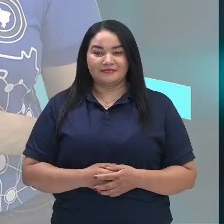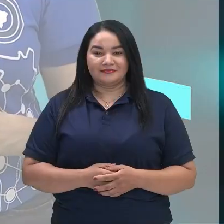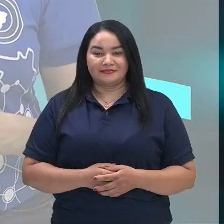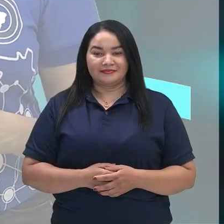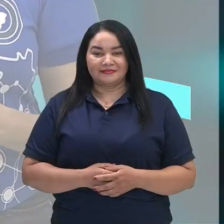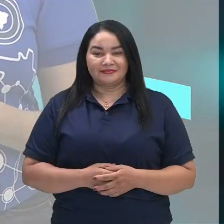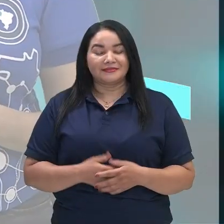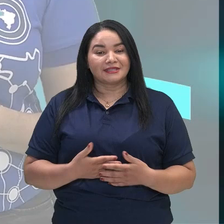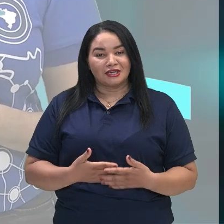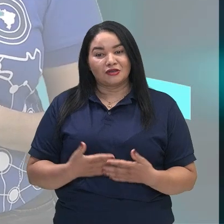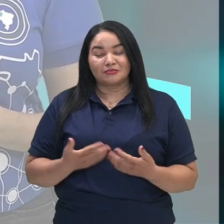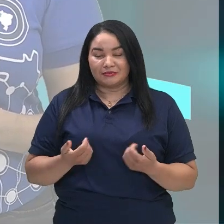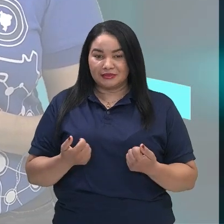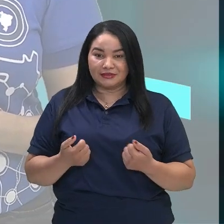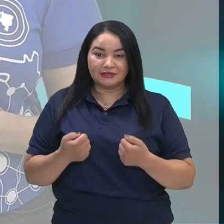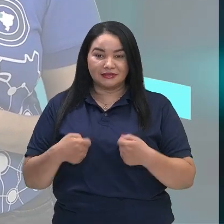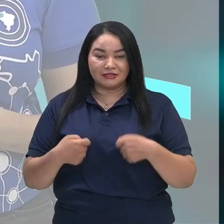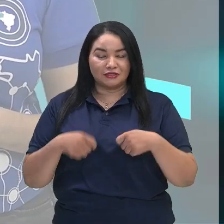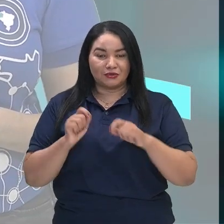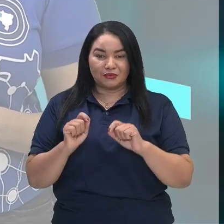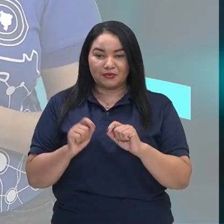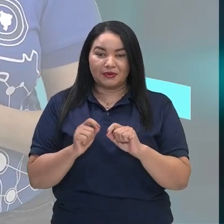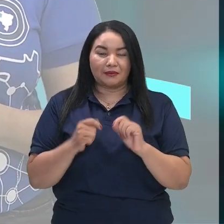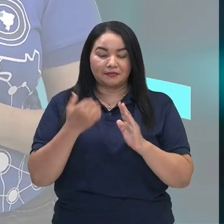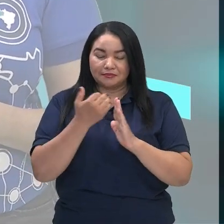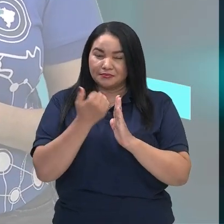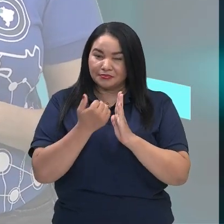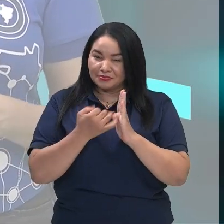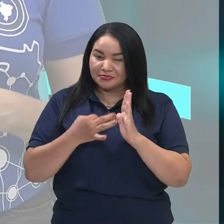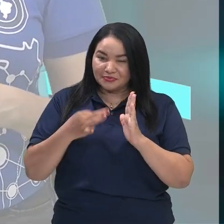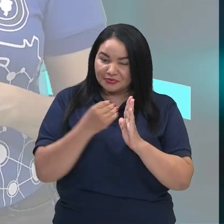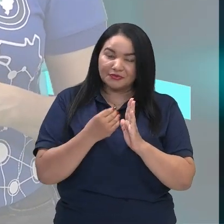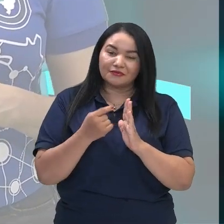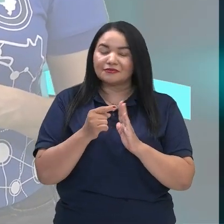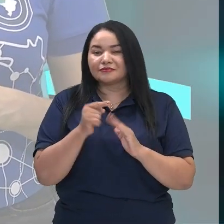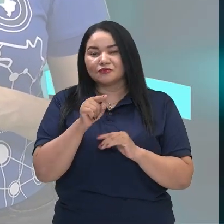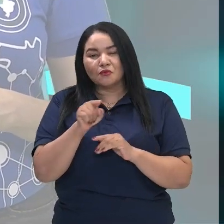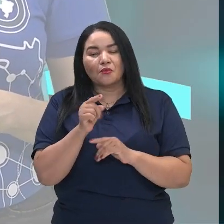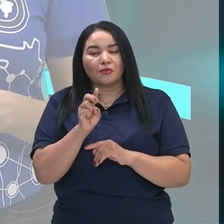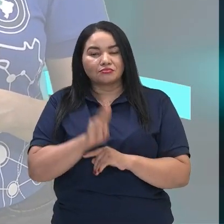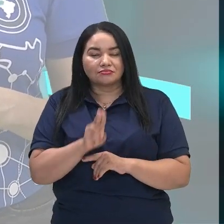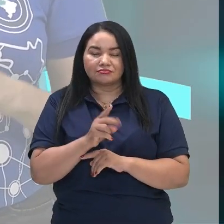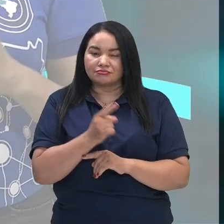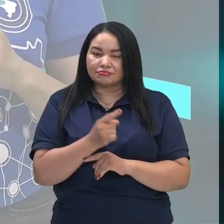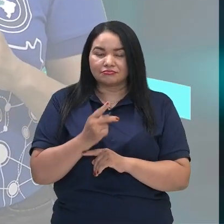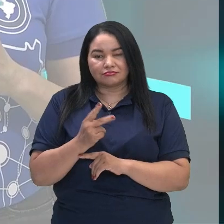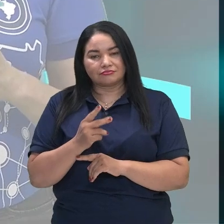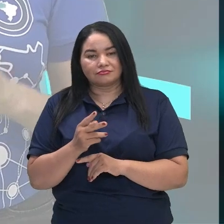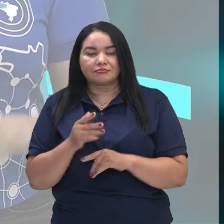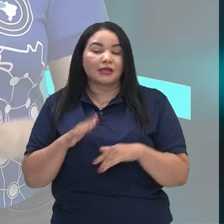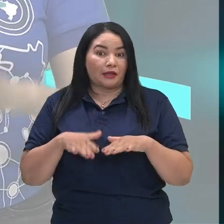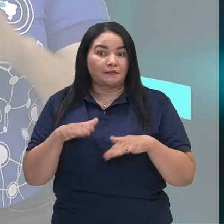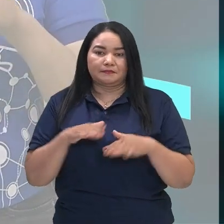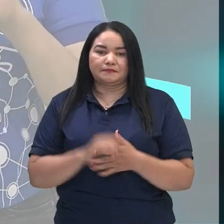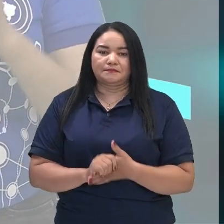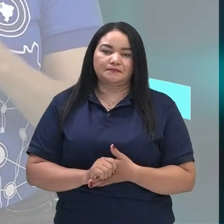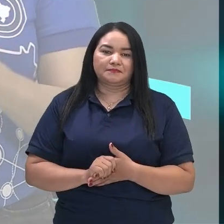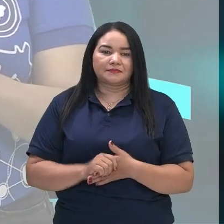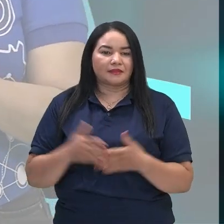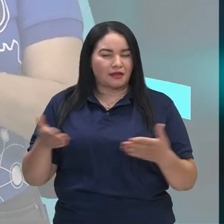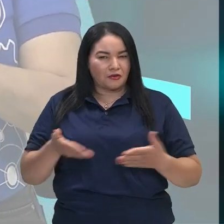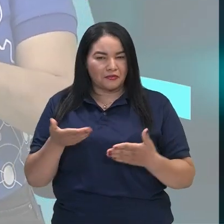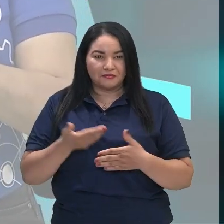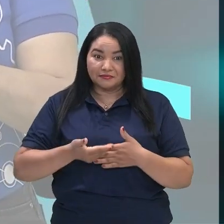um para cada argumento desses, ok? E agora a gente vai, gente,